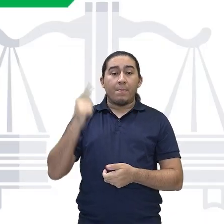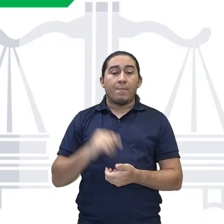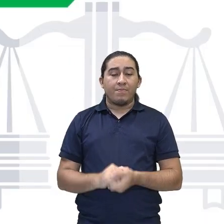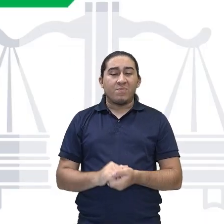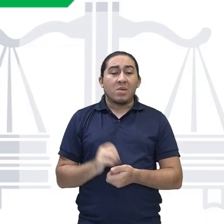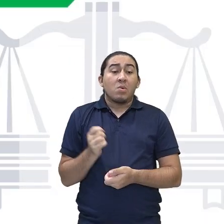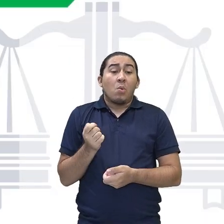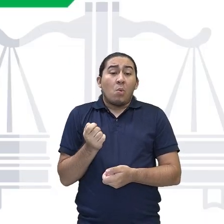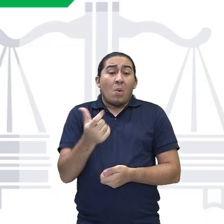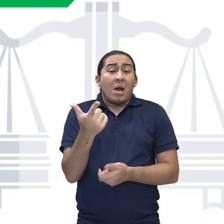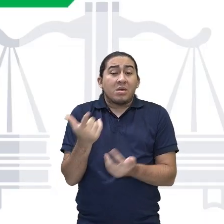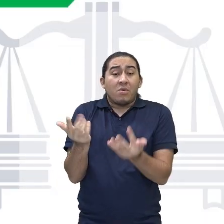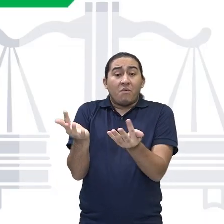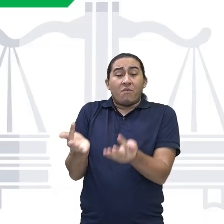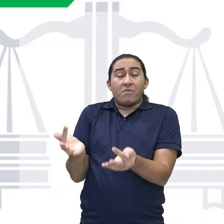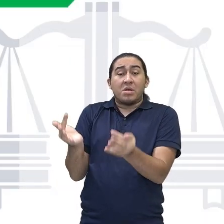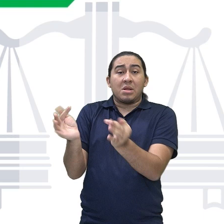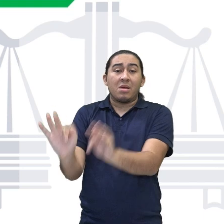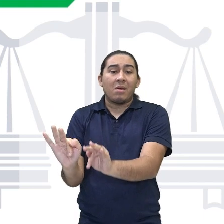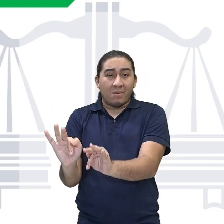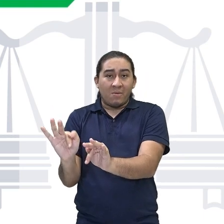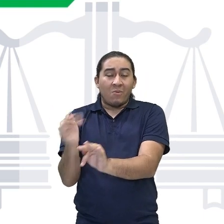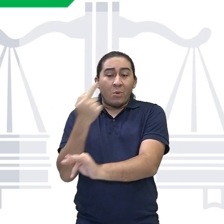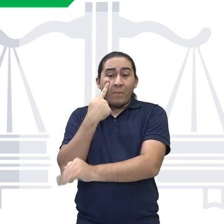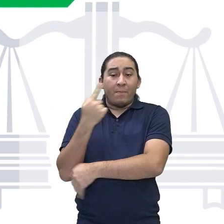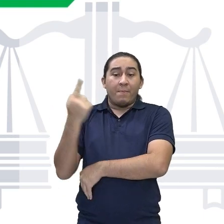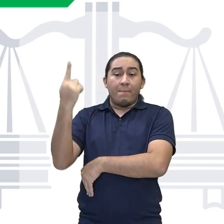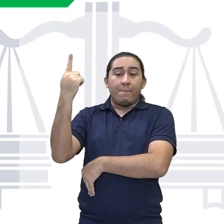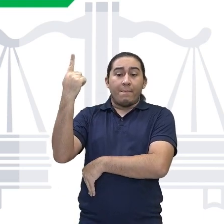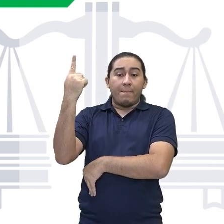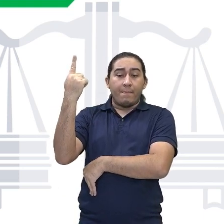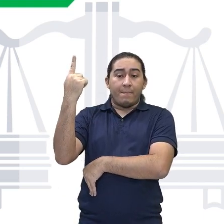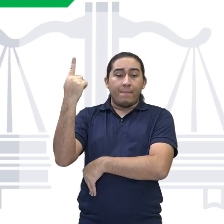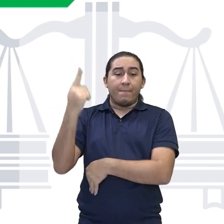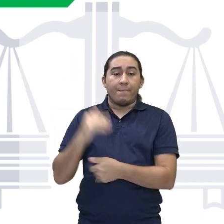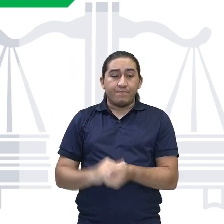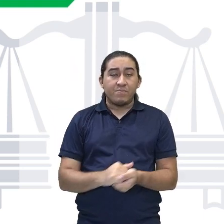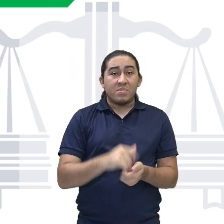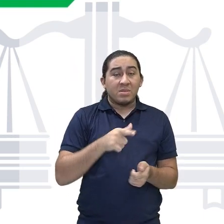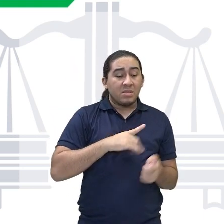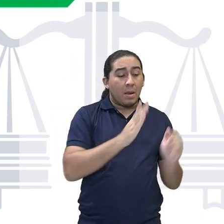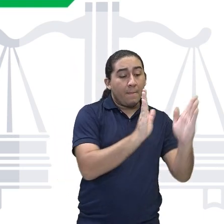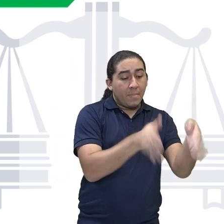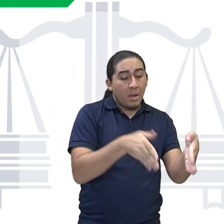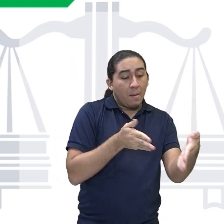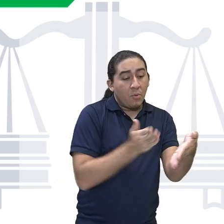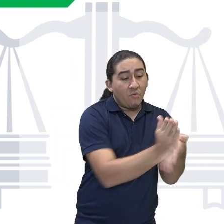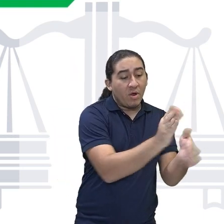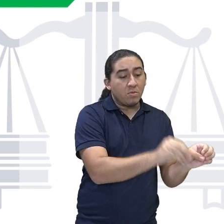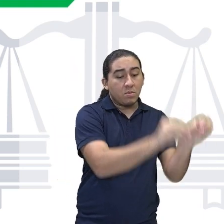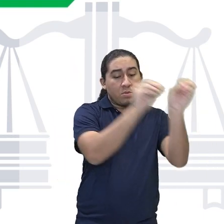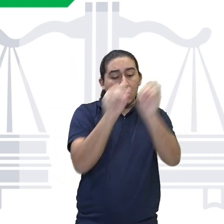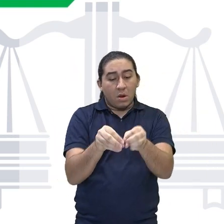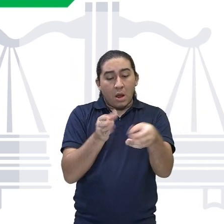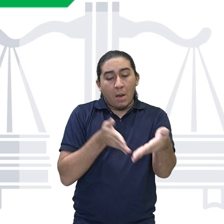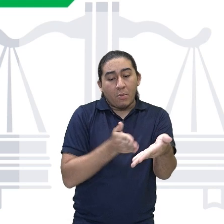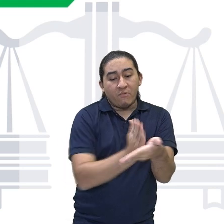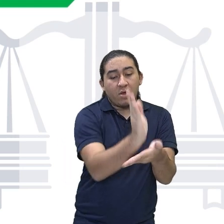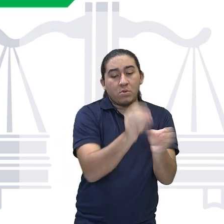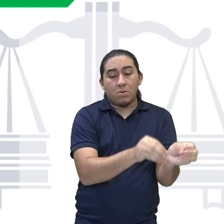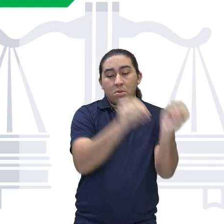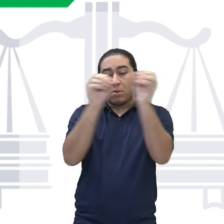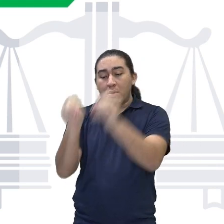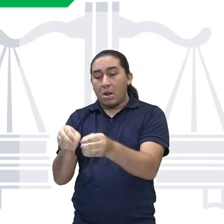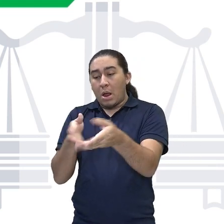quase no finzinho ali do ciclo de aprovação. Então, assim, na prática, as etapas completas estão